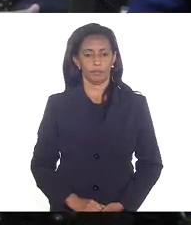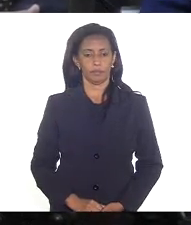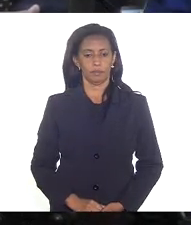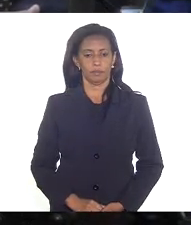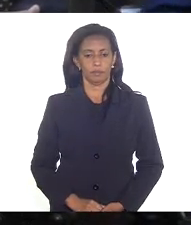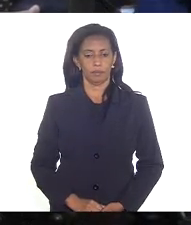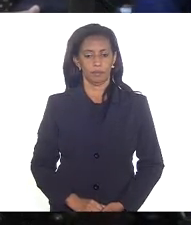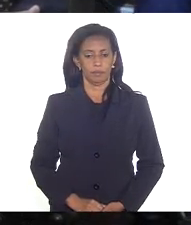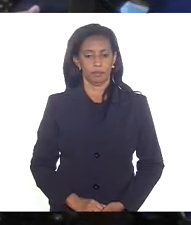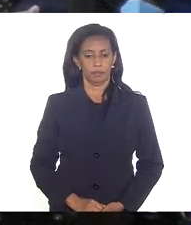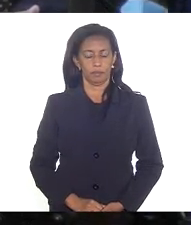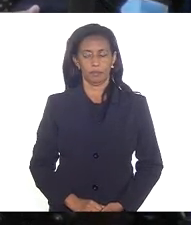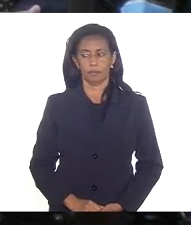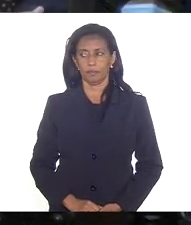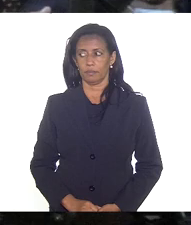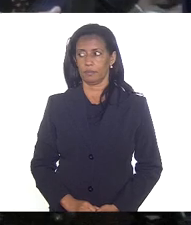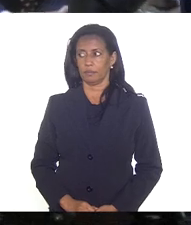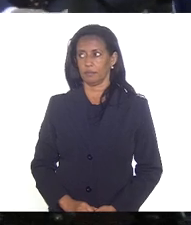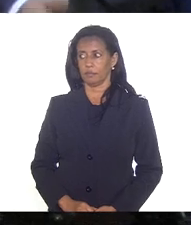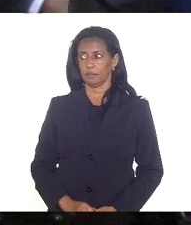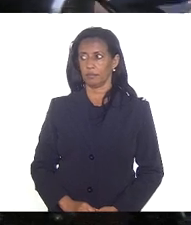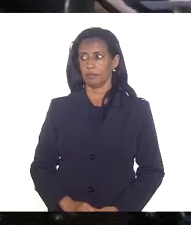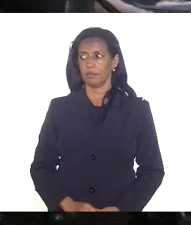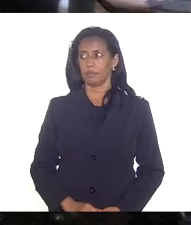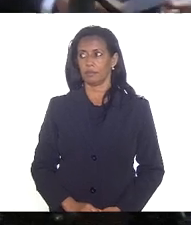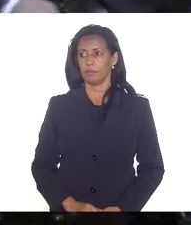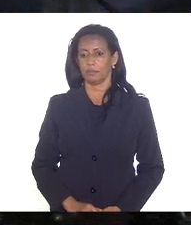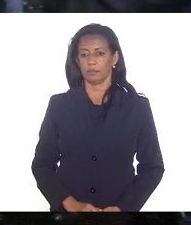o deputado Pedro Ricardo